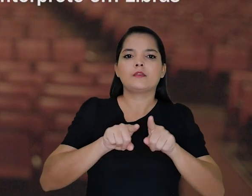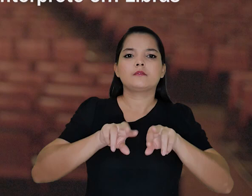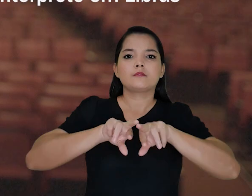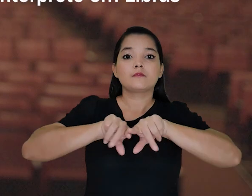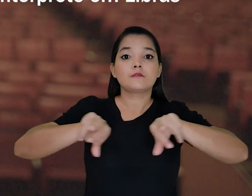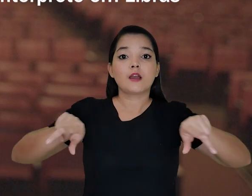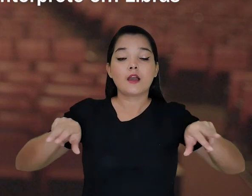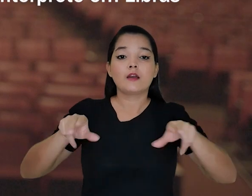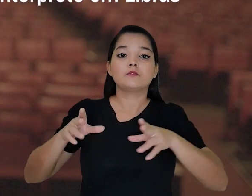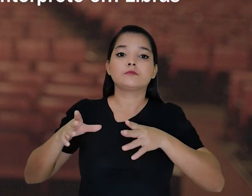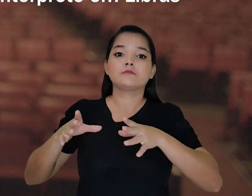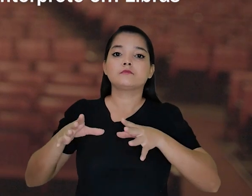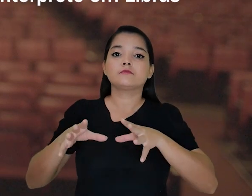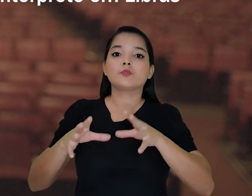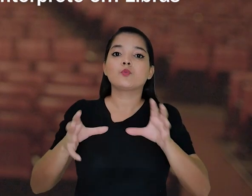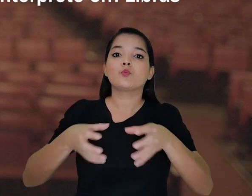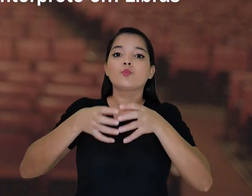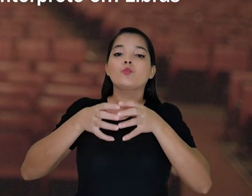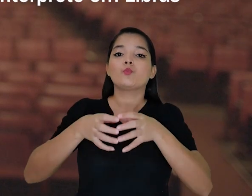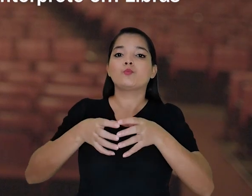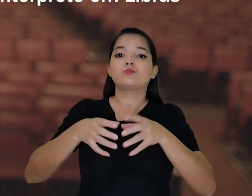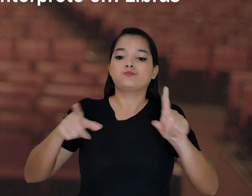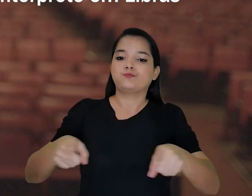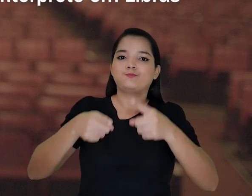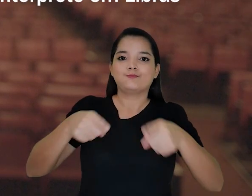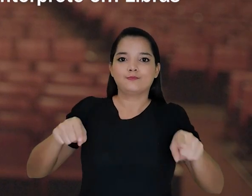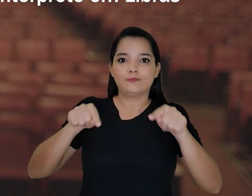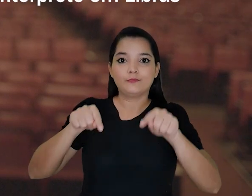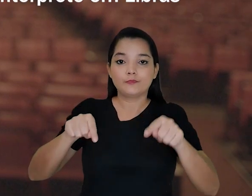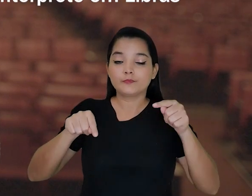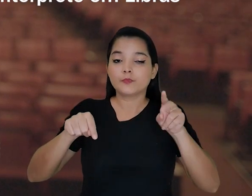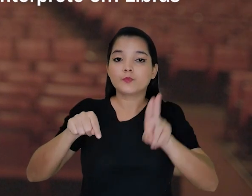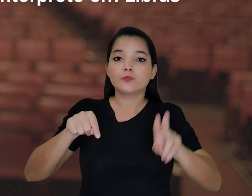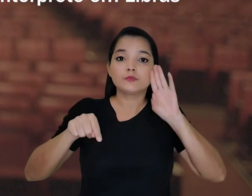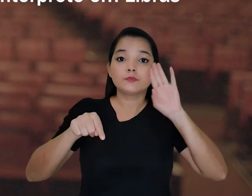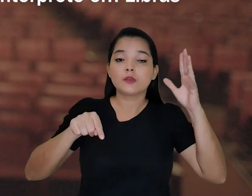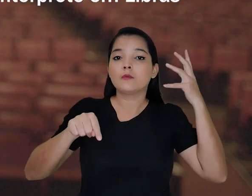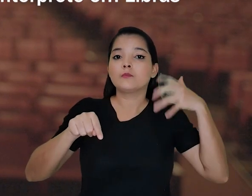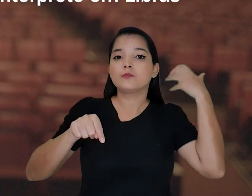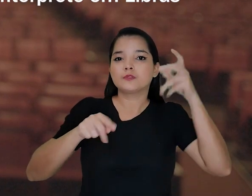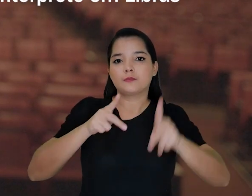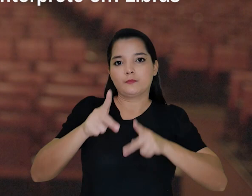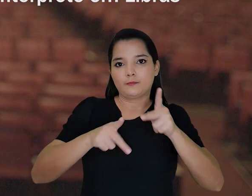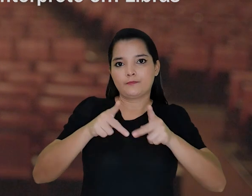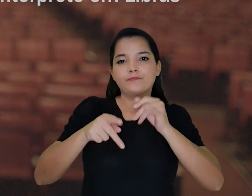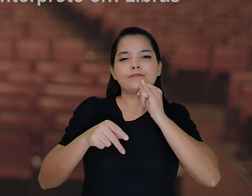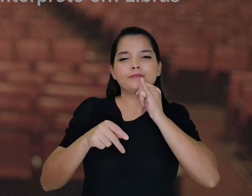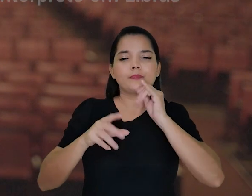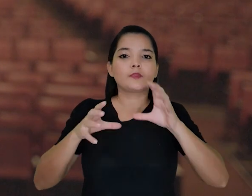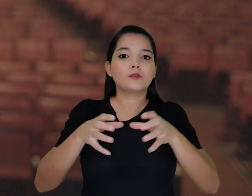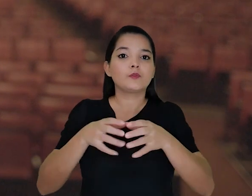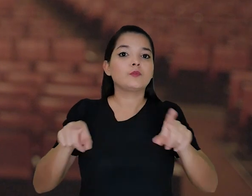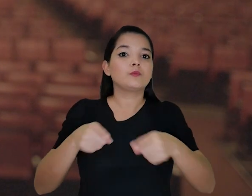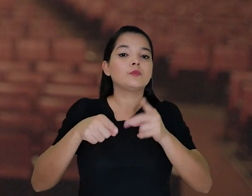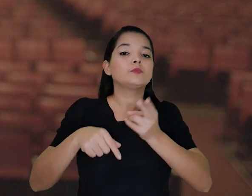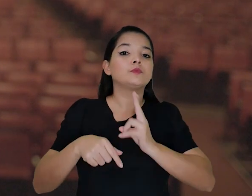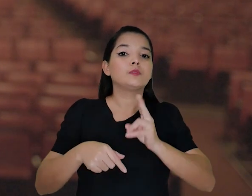com orquestras populares que trabalham com música popular por exemplo a orquestra jazz